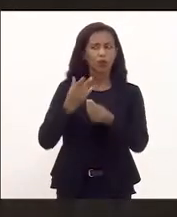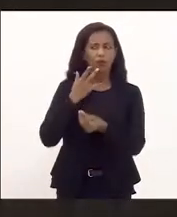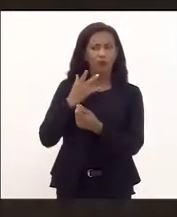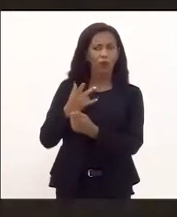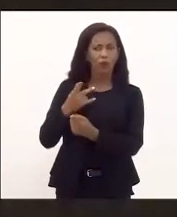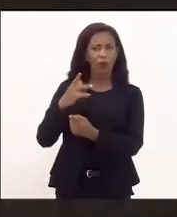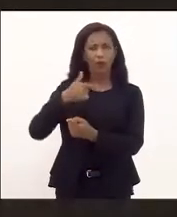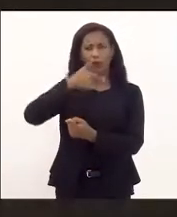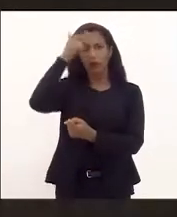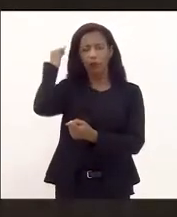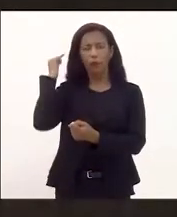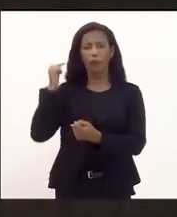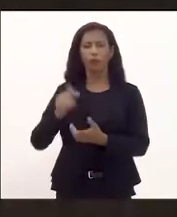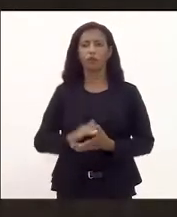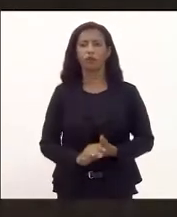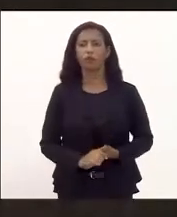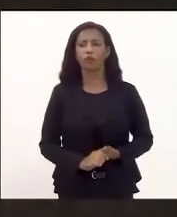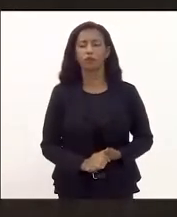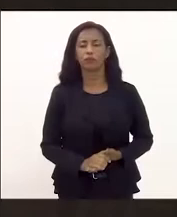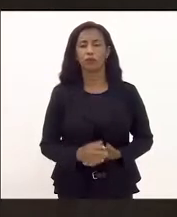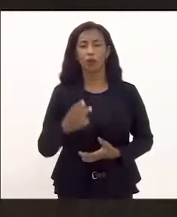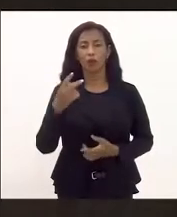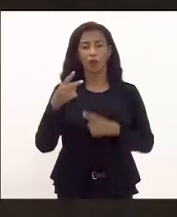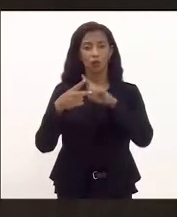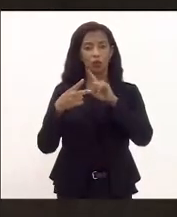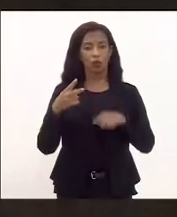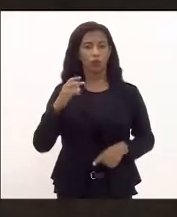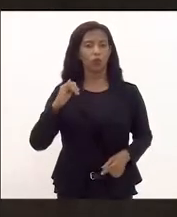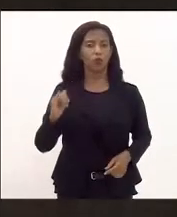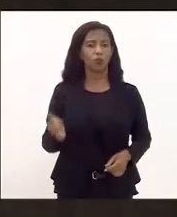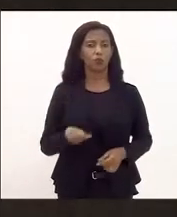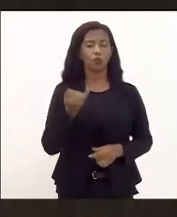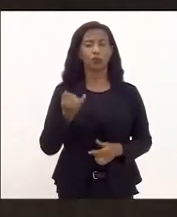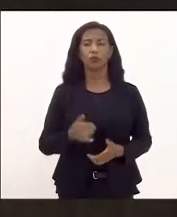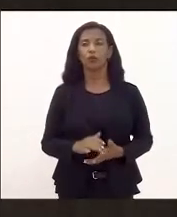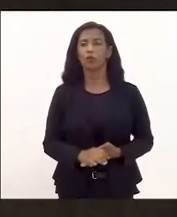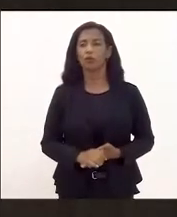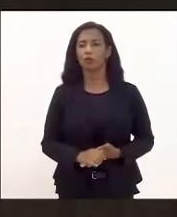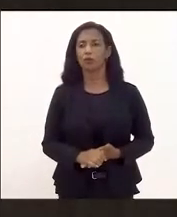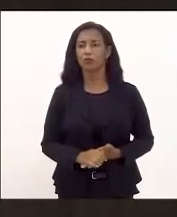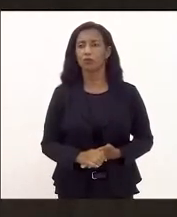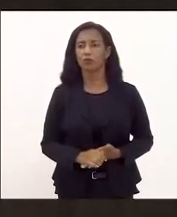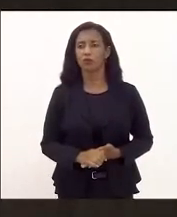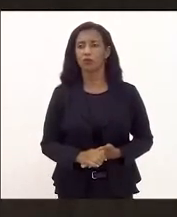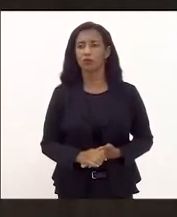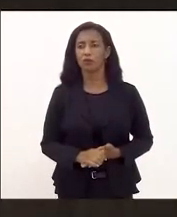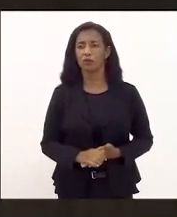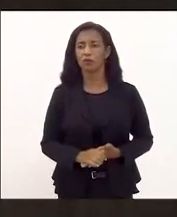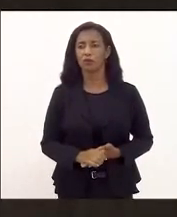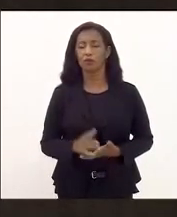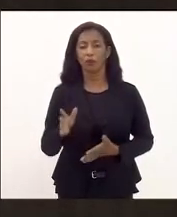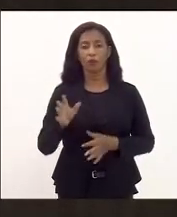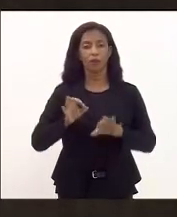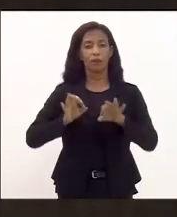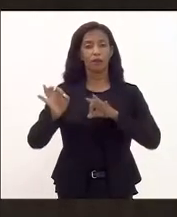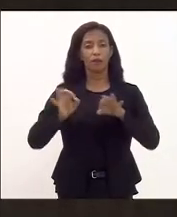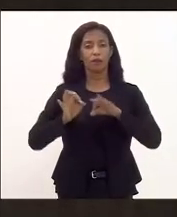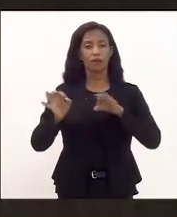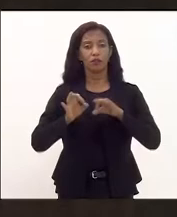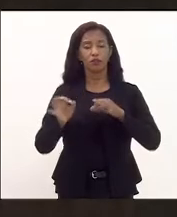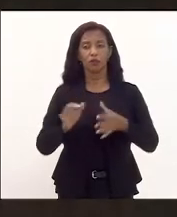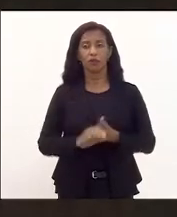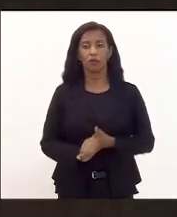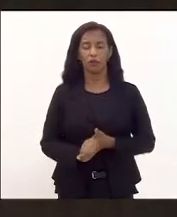Paulo, duas vantagens muito importantes. Em primeiro lugar, a vantagem de um planejamento integrado